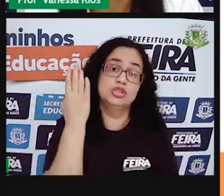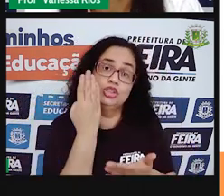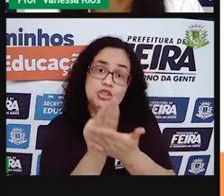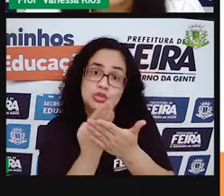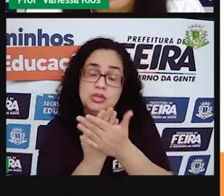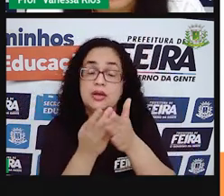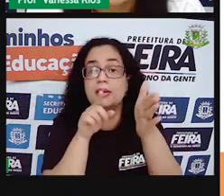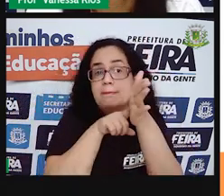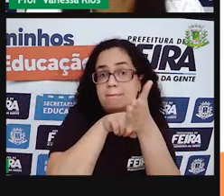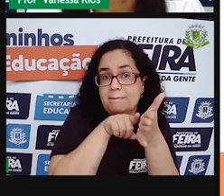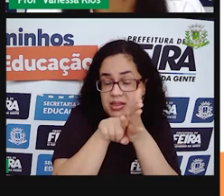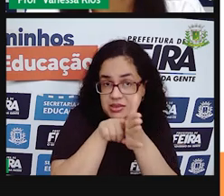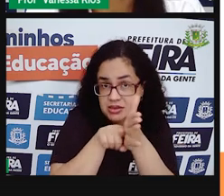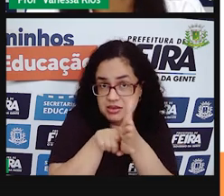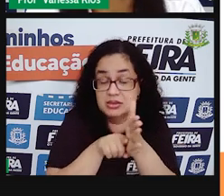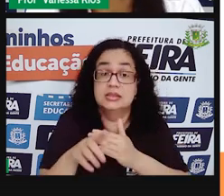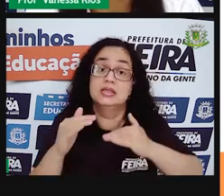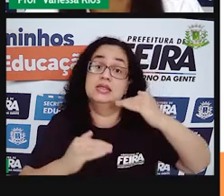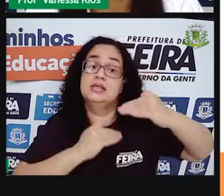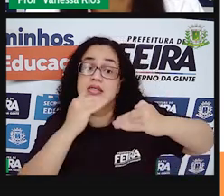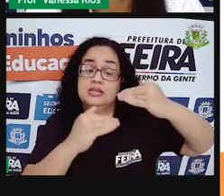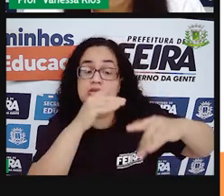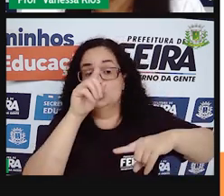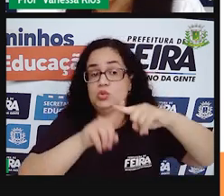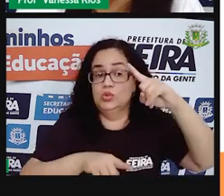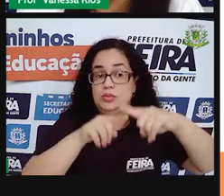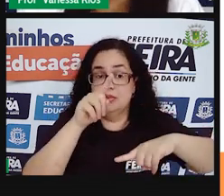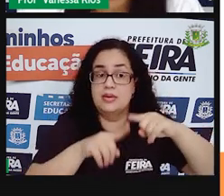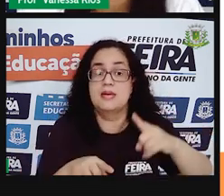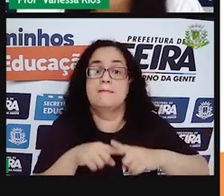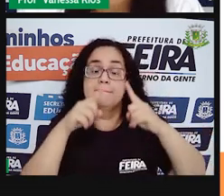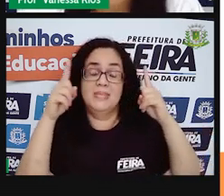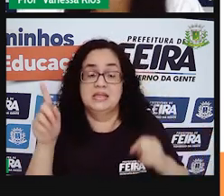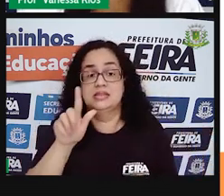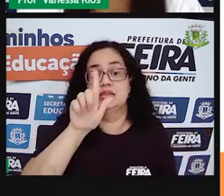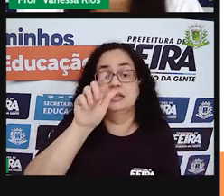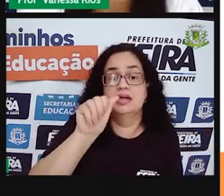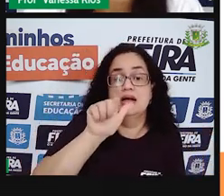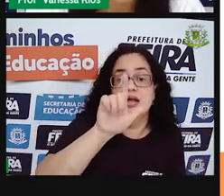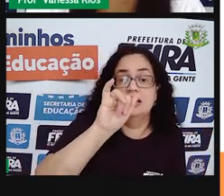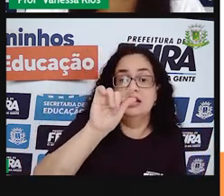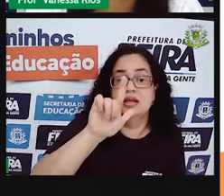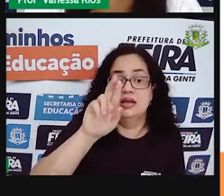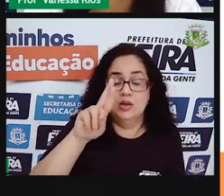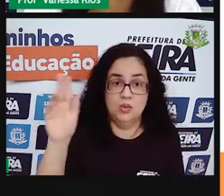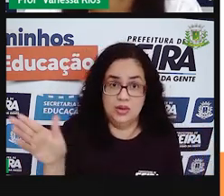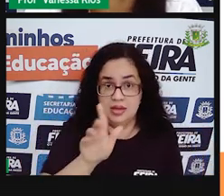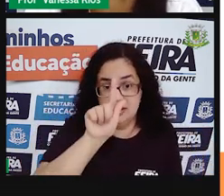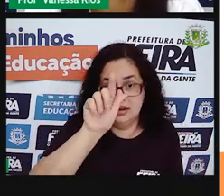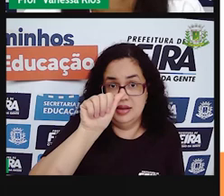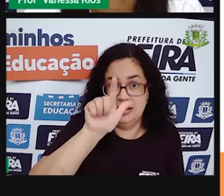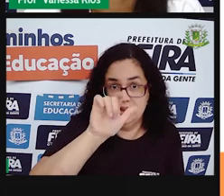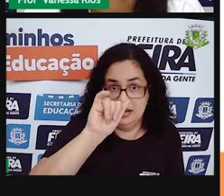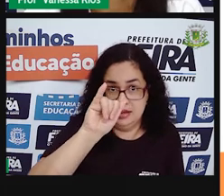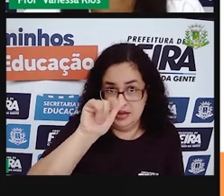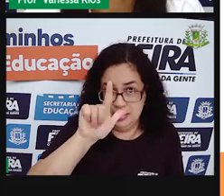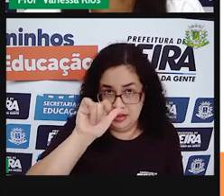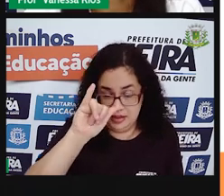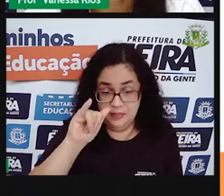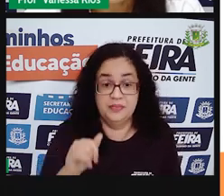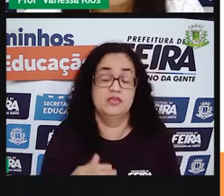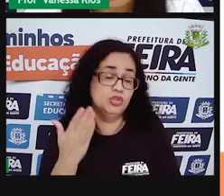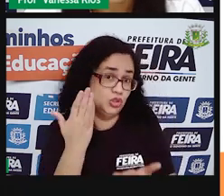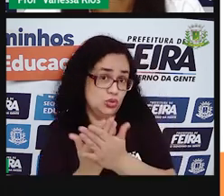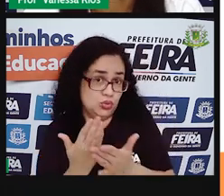estudando, pesquisando e avançando esses objetos. Mas Galileu Galilei também foi um estudioso e